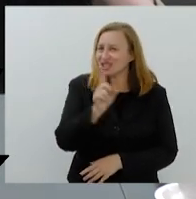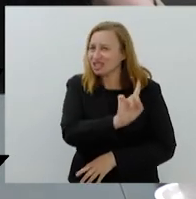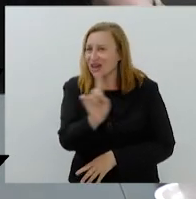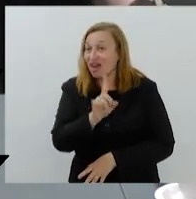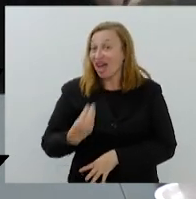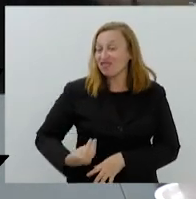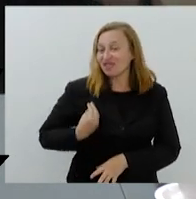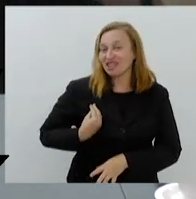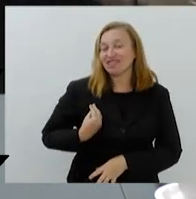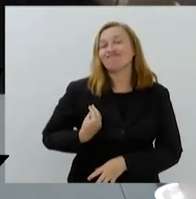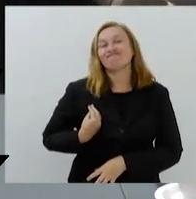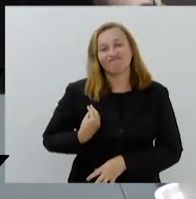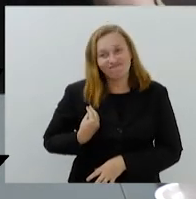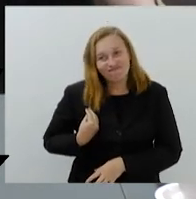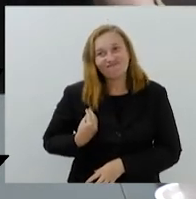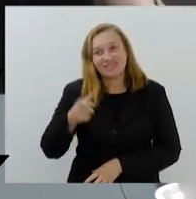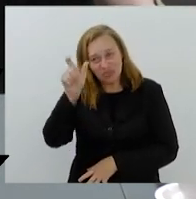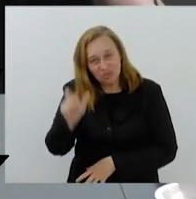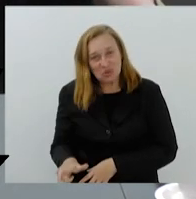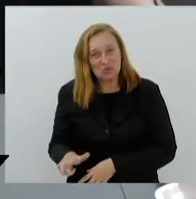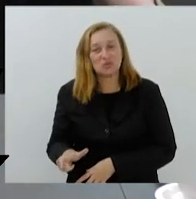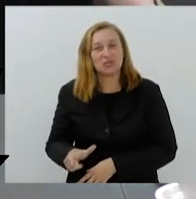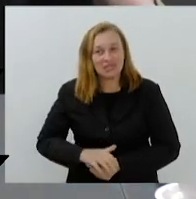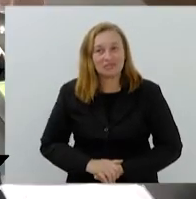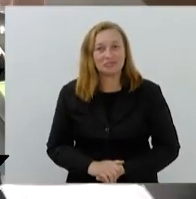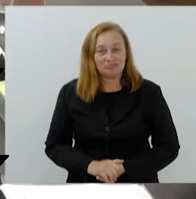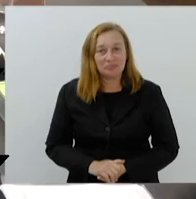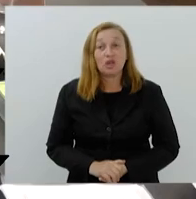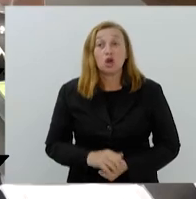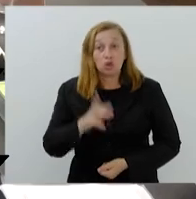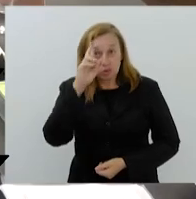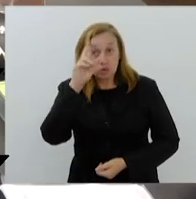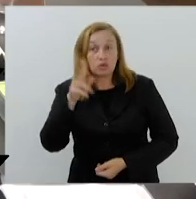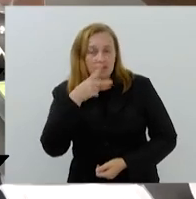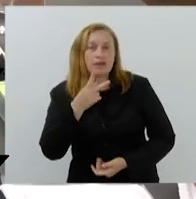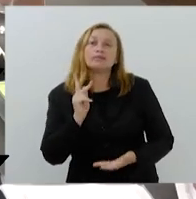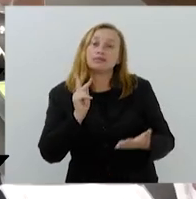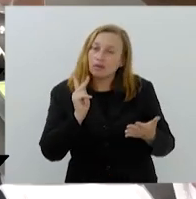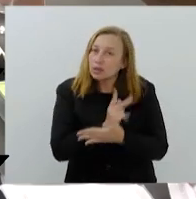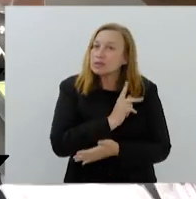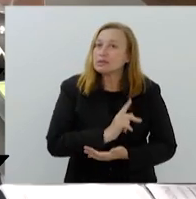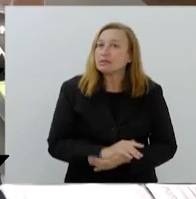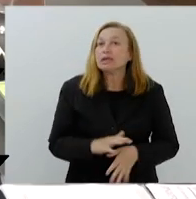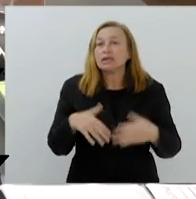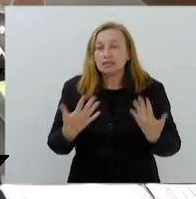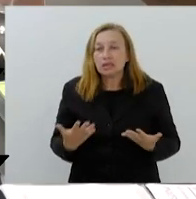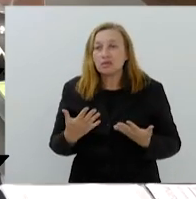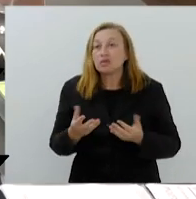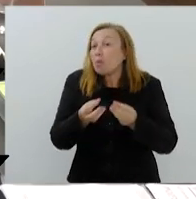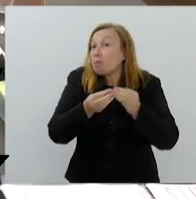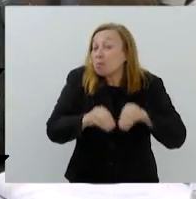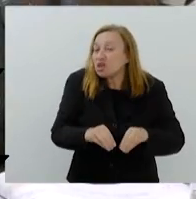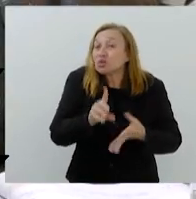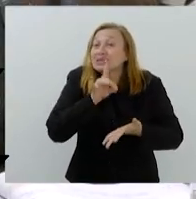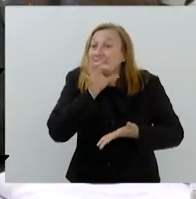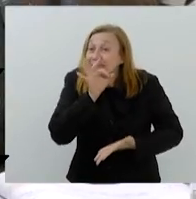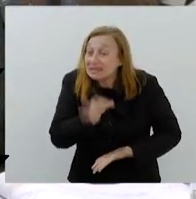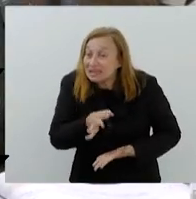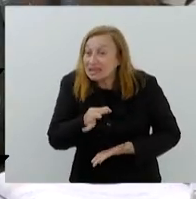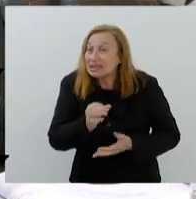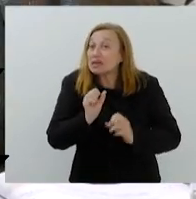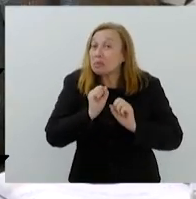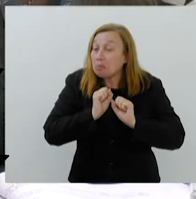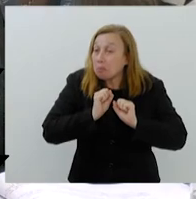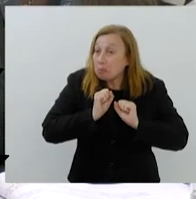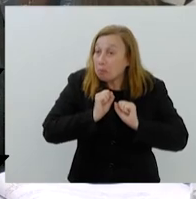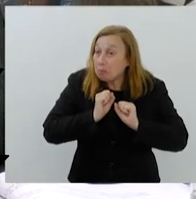vida. Saúde, a vida das pessoas. E o que Vossa Excelência está dizendo está acontecendo. Então, são danos, de fato, que podem ser